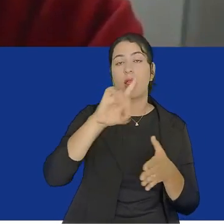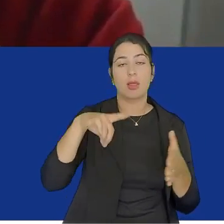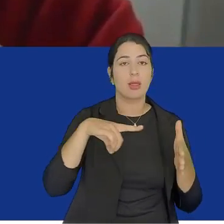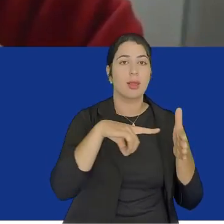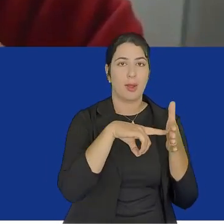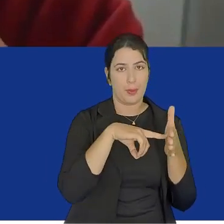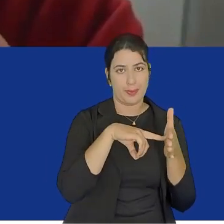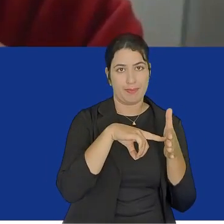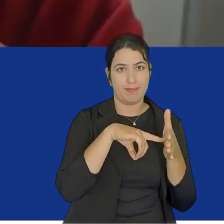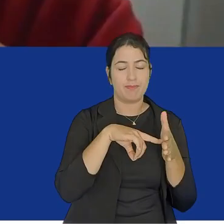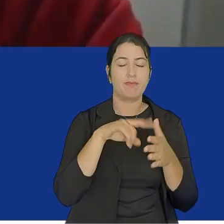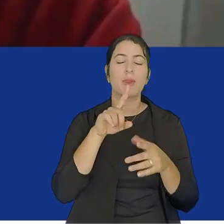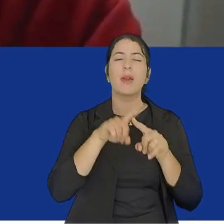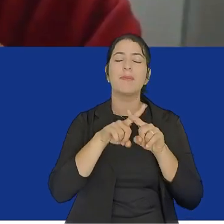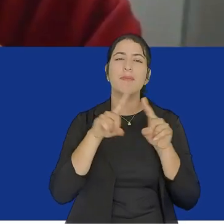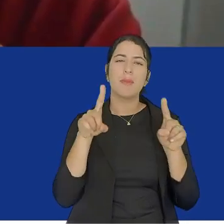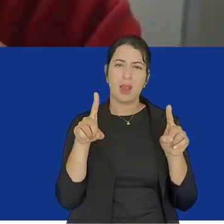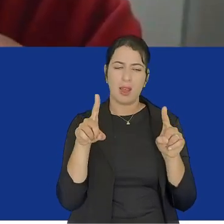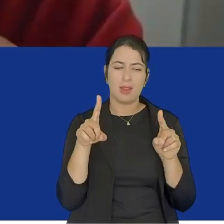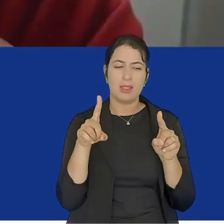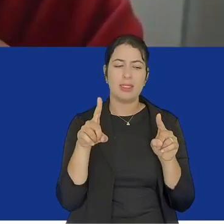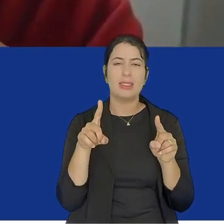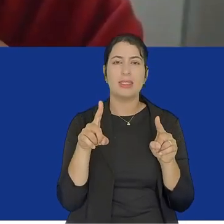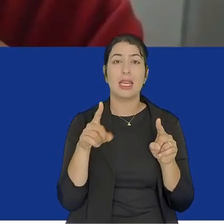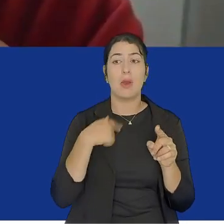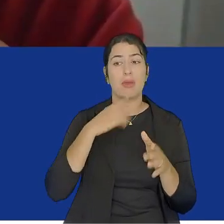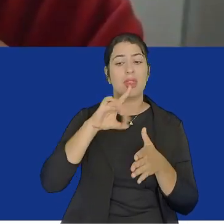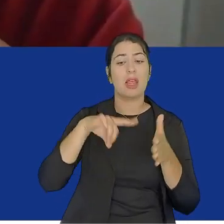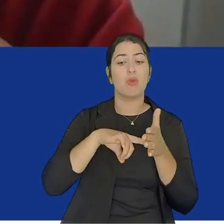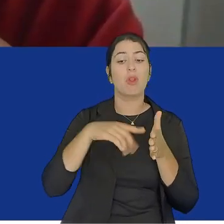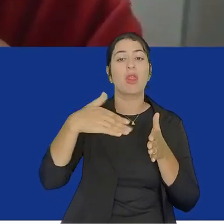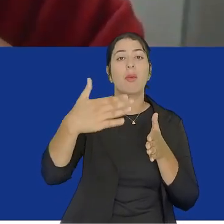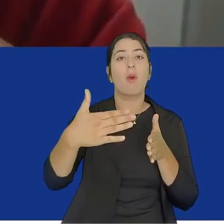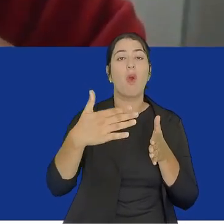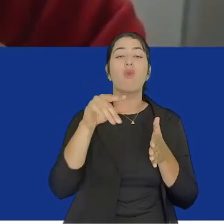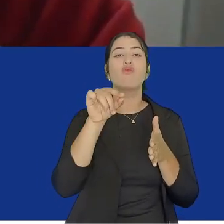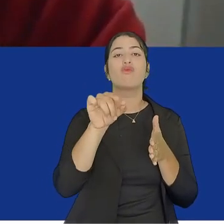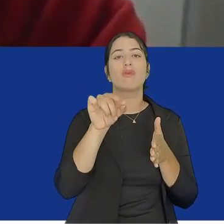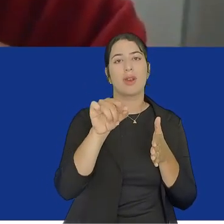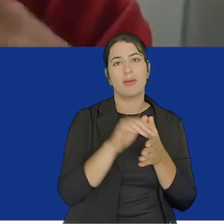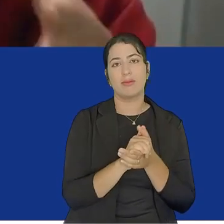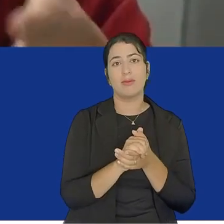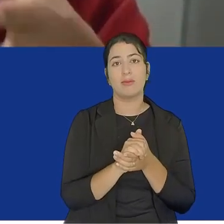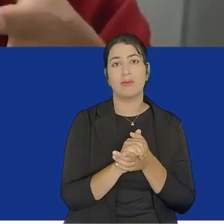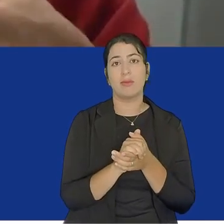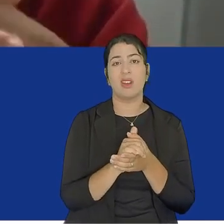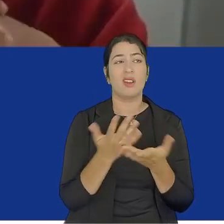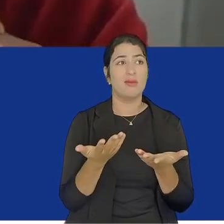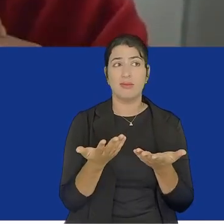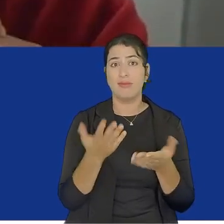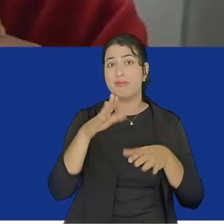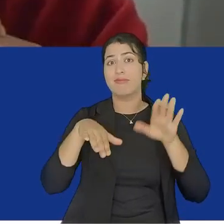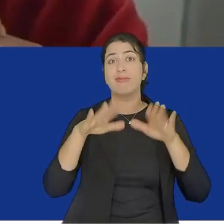eu vou fazer a denúncia, mas isso vai resultar no quê? Então, depende, né? O que você quer